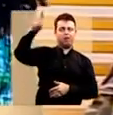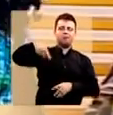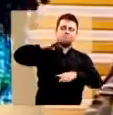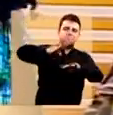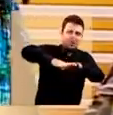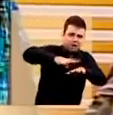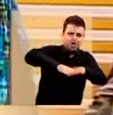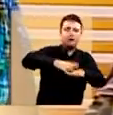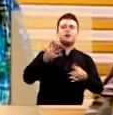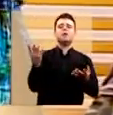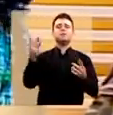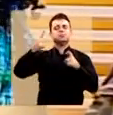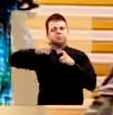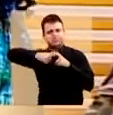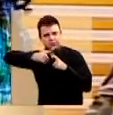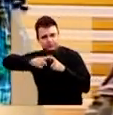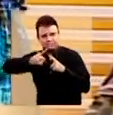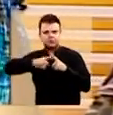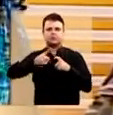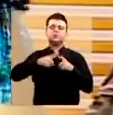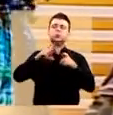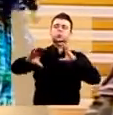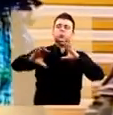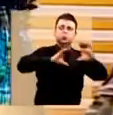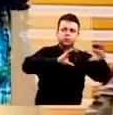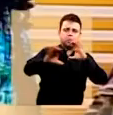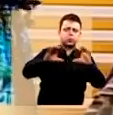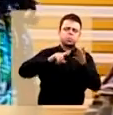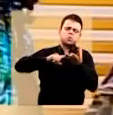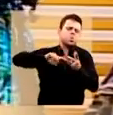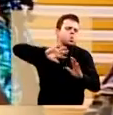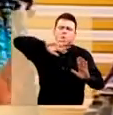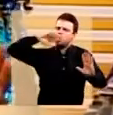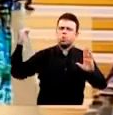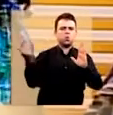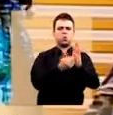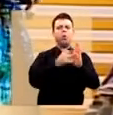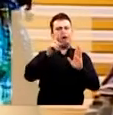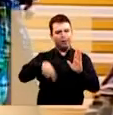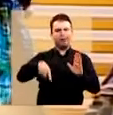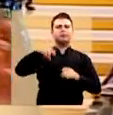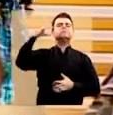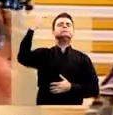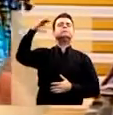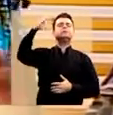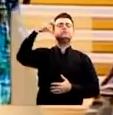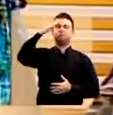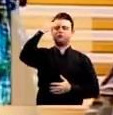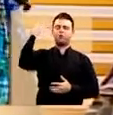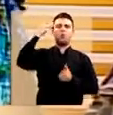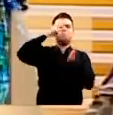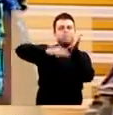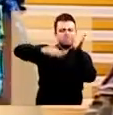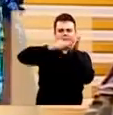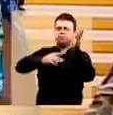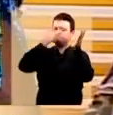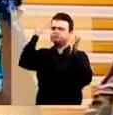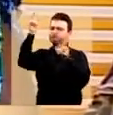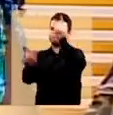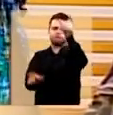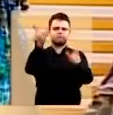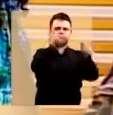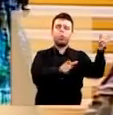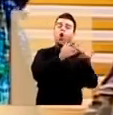da matemática, da medicina, da comunicação, de tudo o que é de arcabouço teórico, metodológico, que seja de